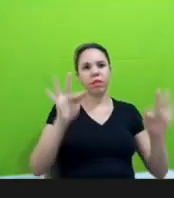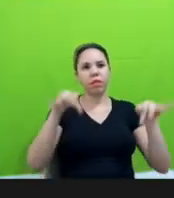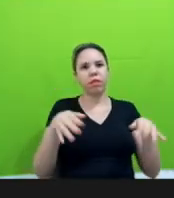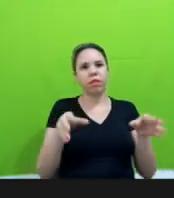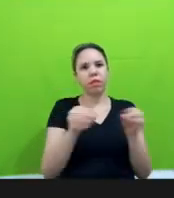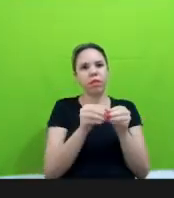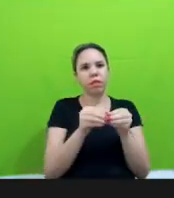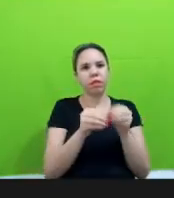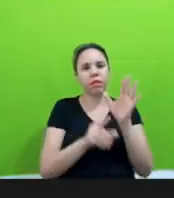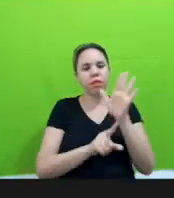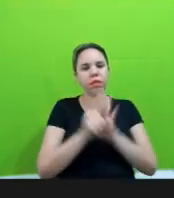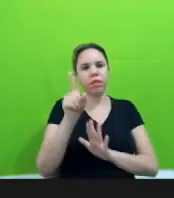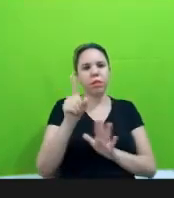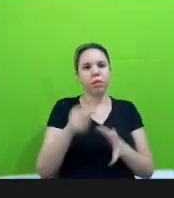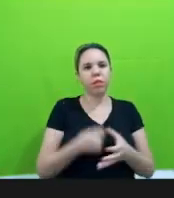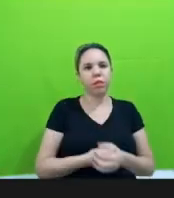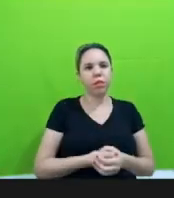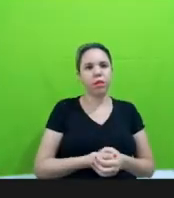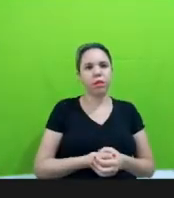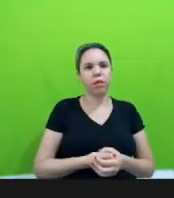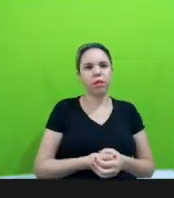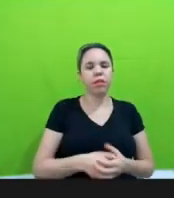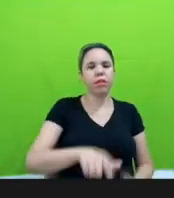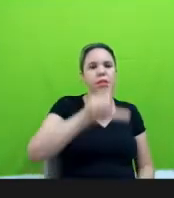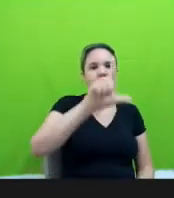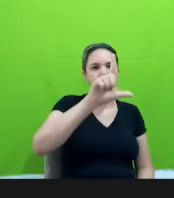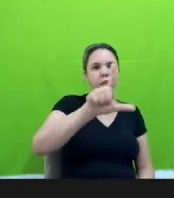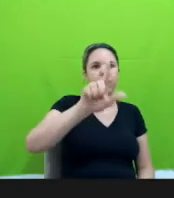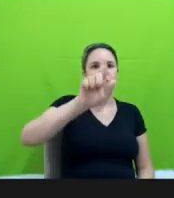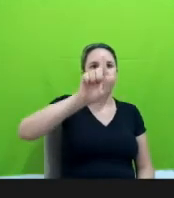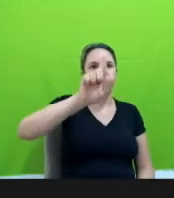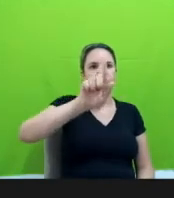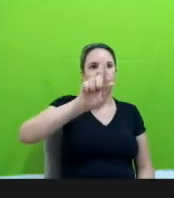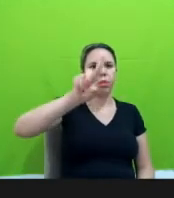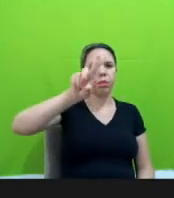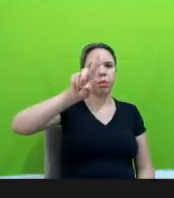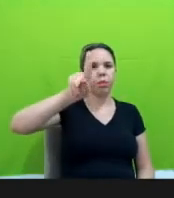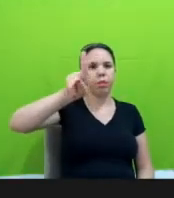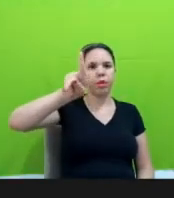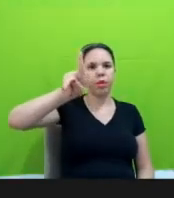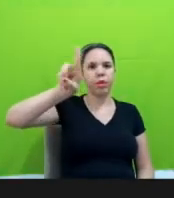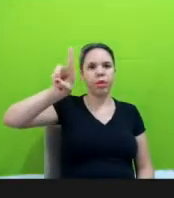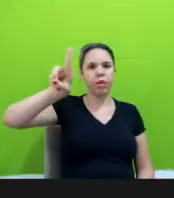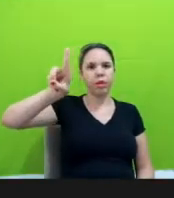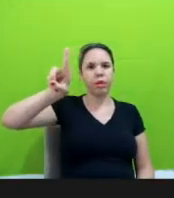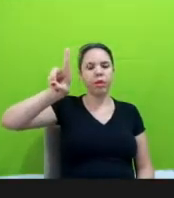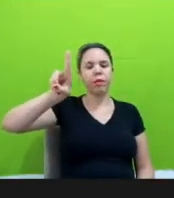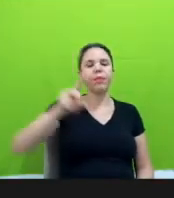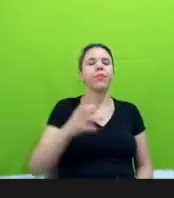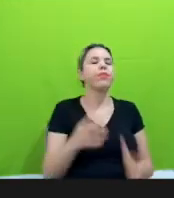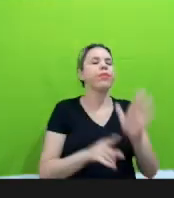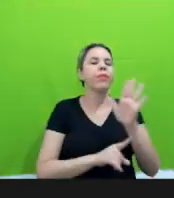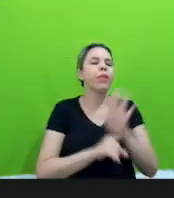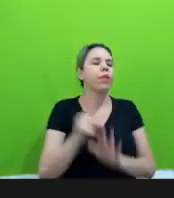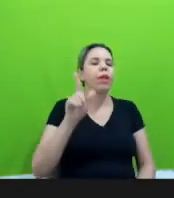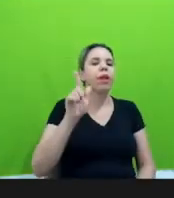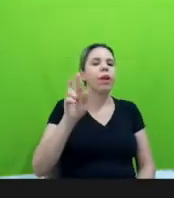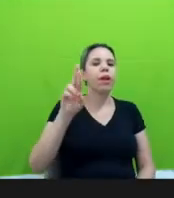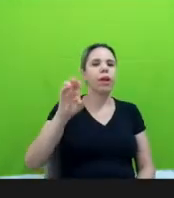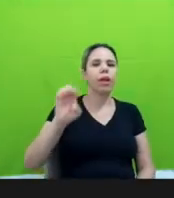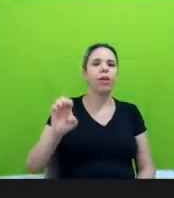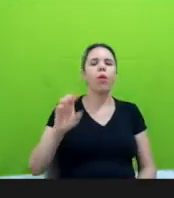tem uma pergunta específica sobre a LGPD do Gregory Pavan. Quais fatores fazem o poder